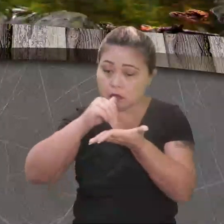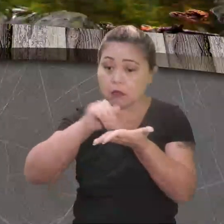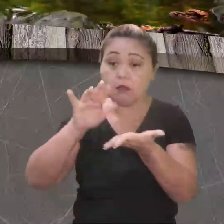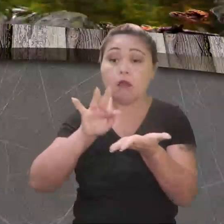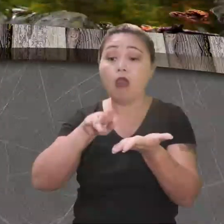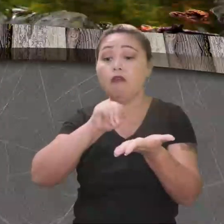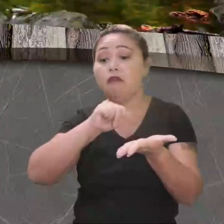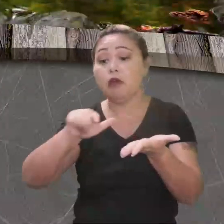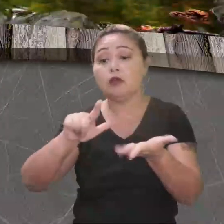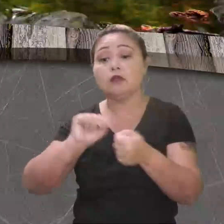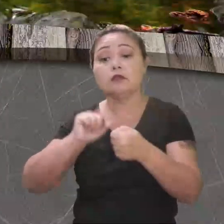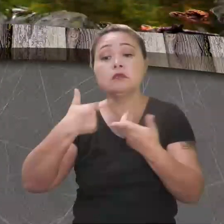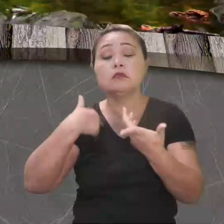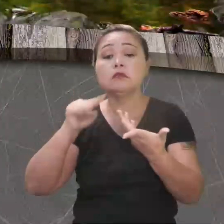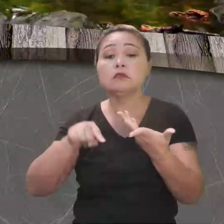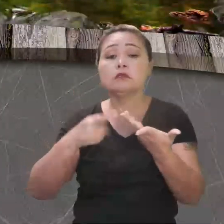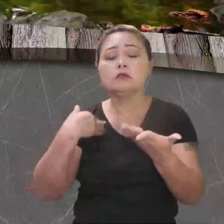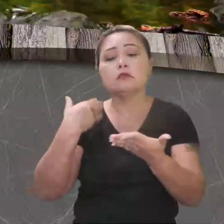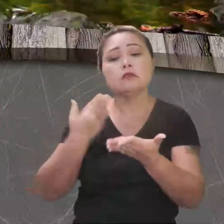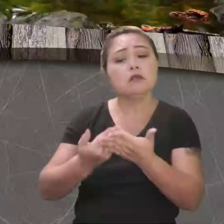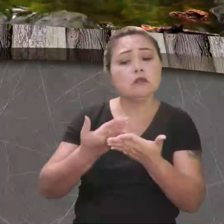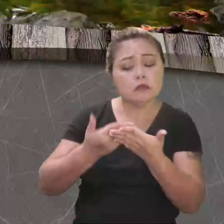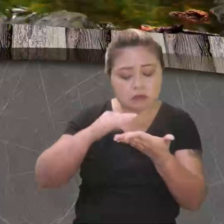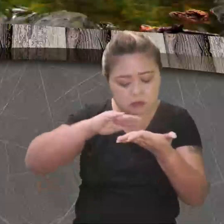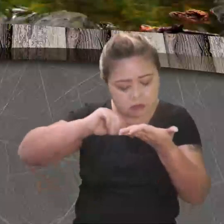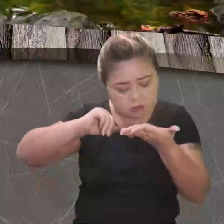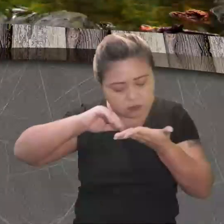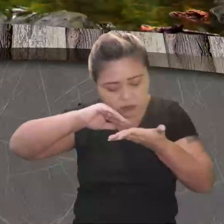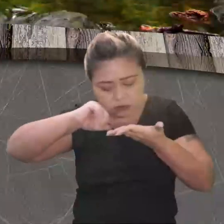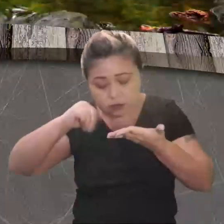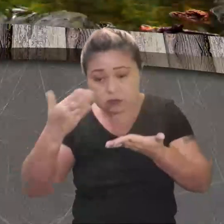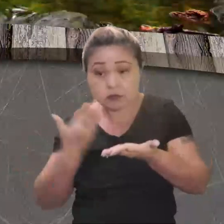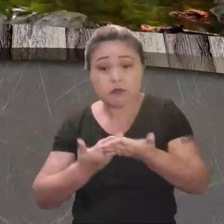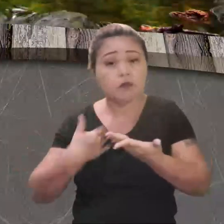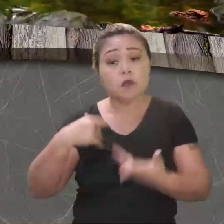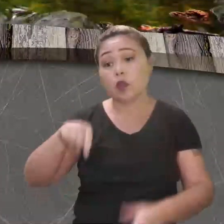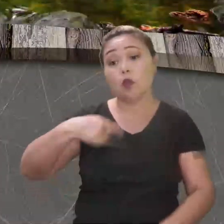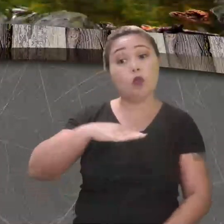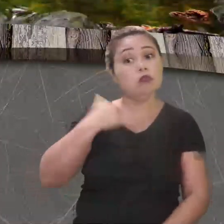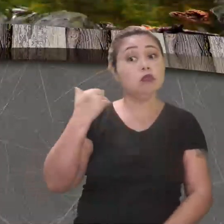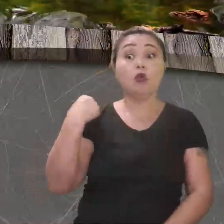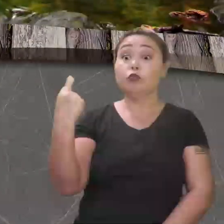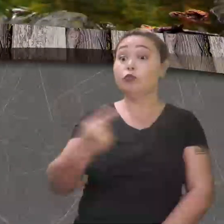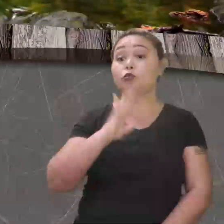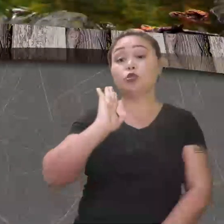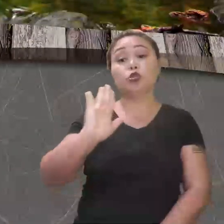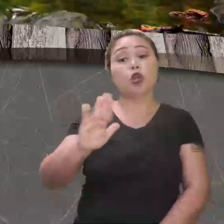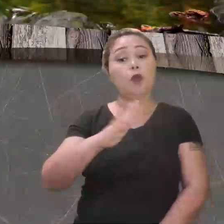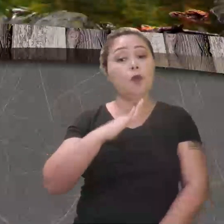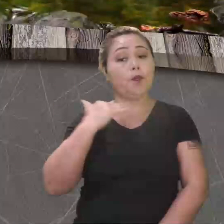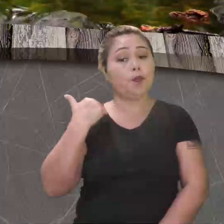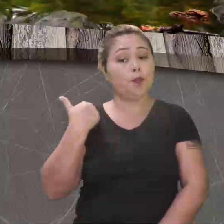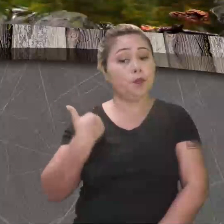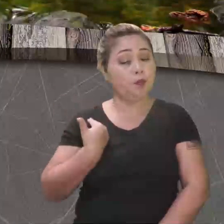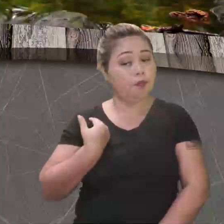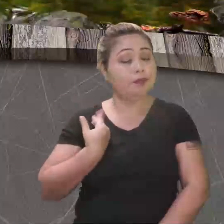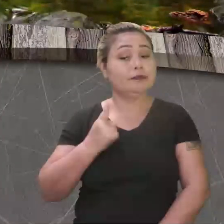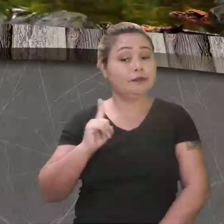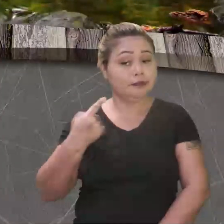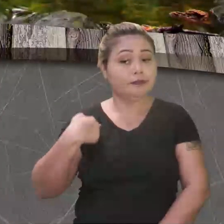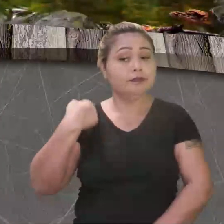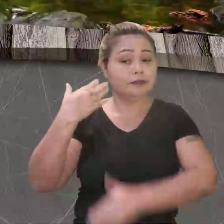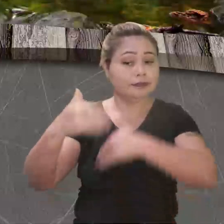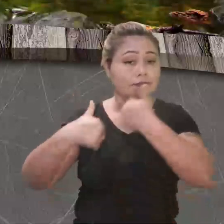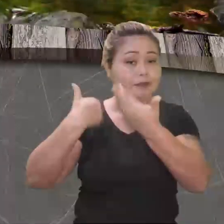E aí a gente vai estudar, vai desvendar para saber. Nós não vamos estar mais aqui, né? Com certeza, para ter esse